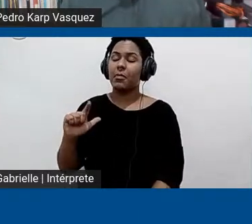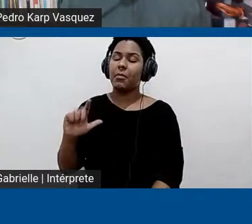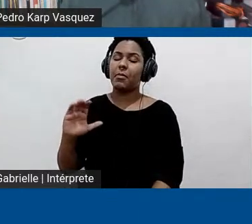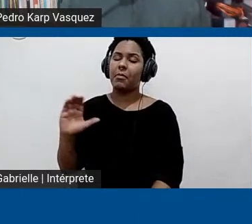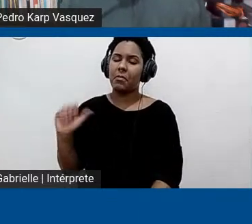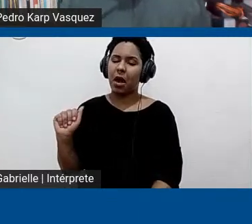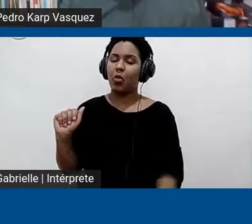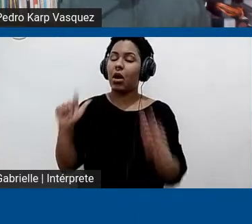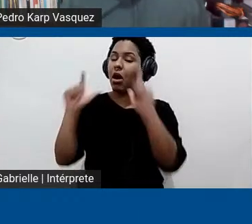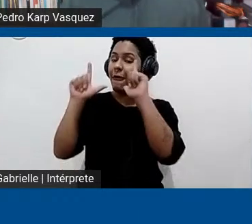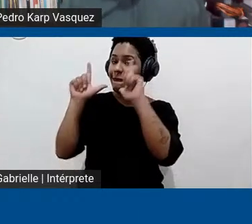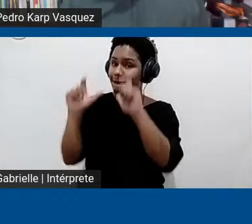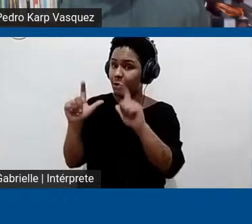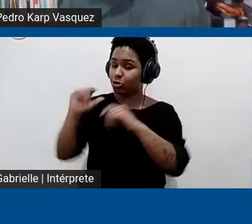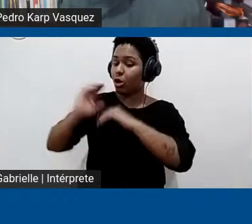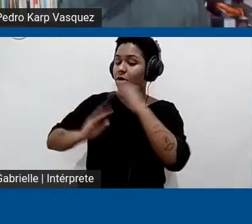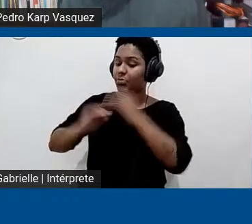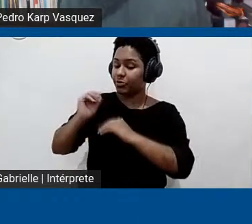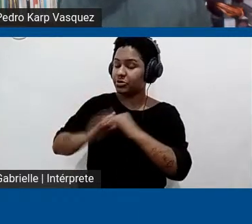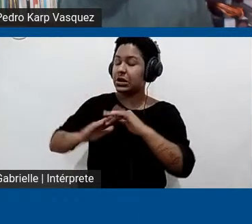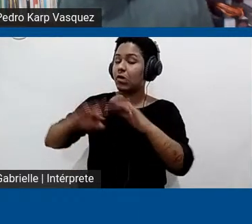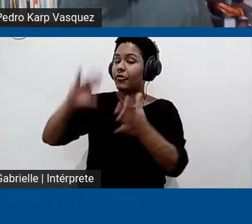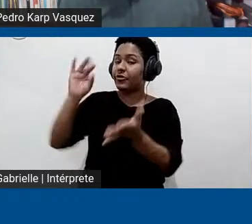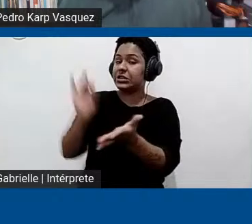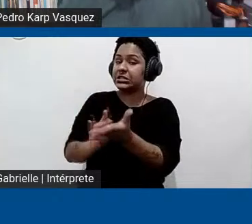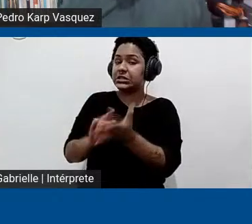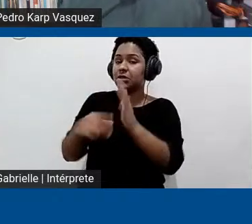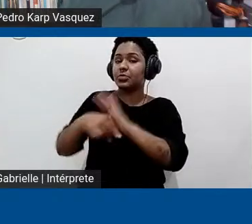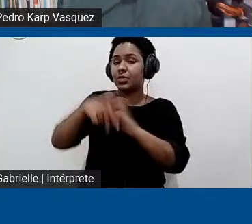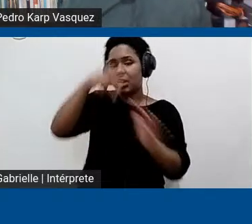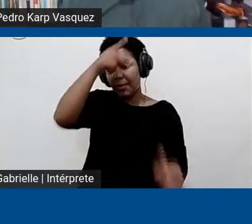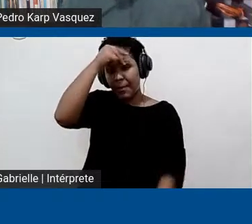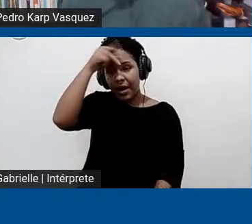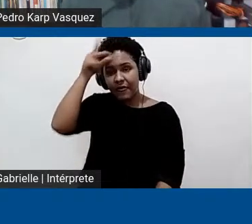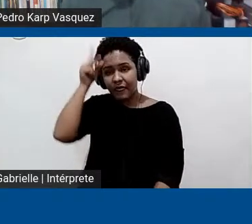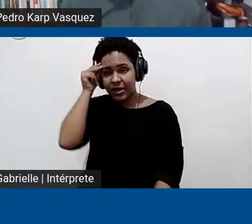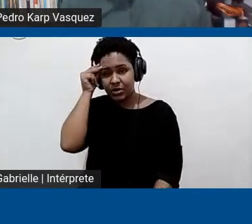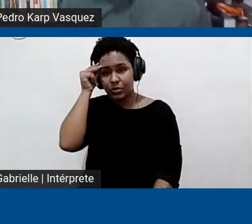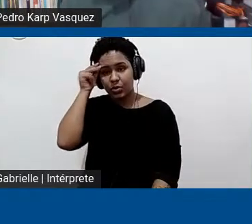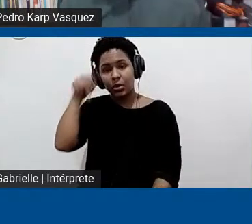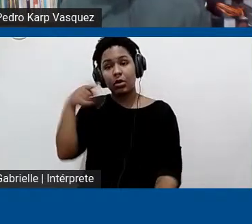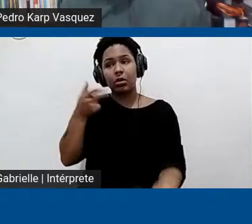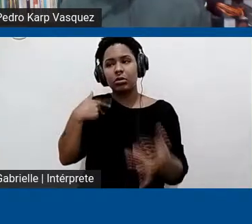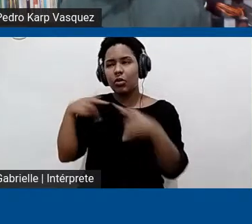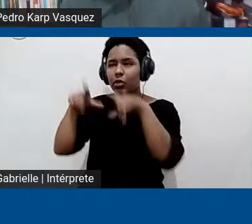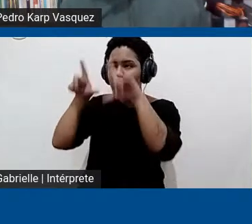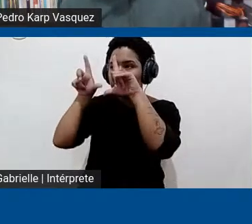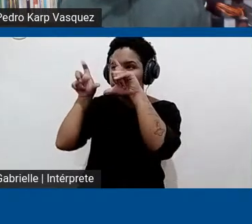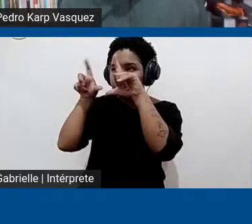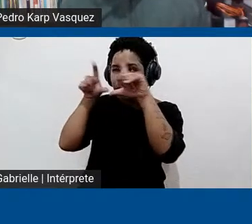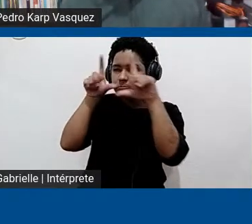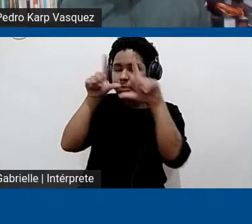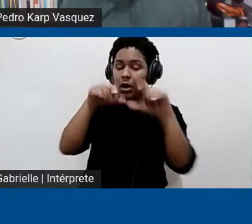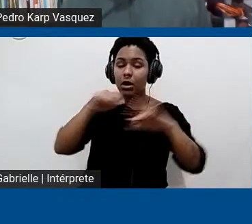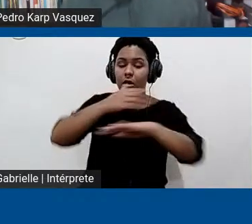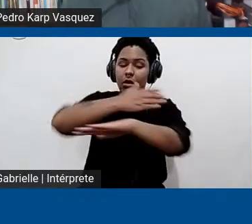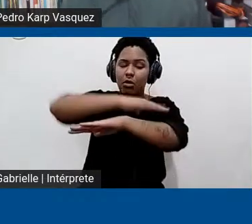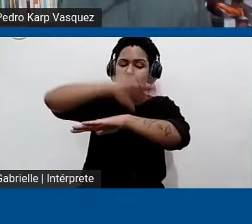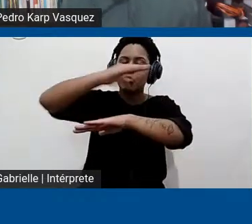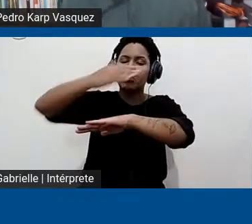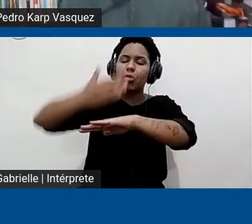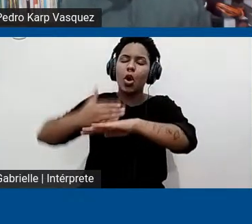o fotógrafo oficial da prefeitura. Então, ele documentou o arrasamento do Morro do